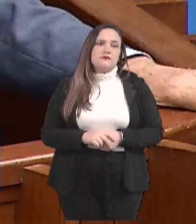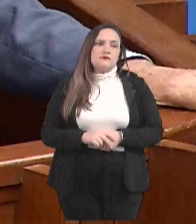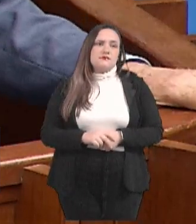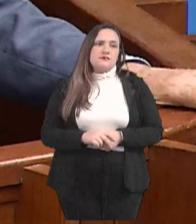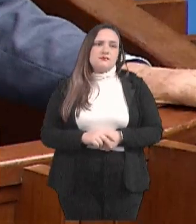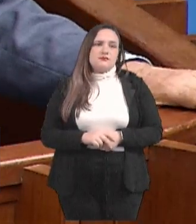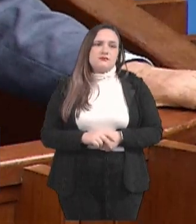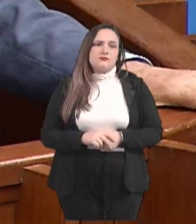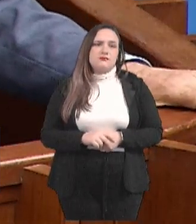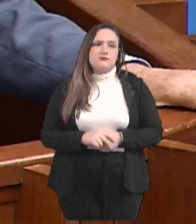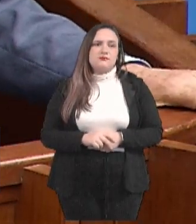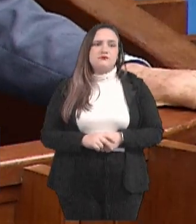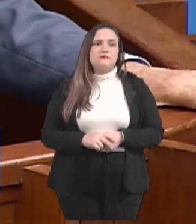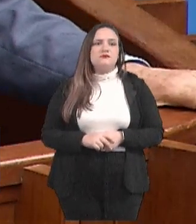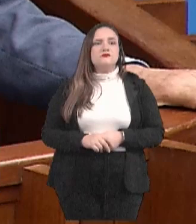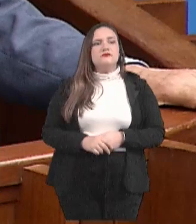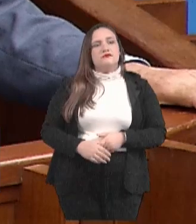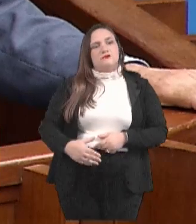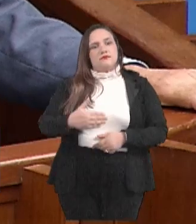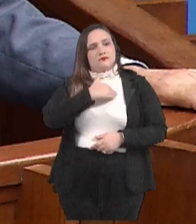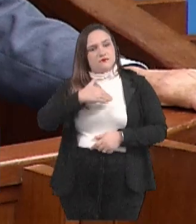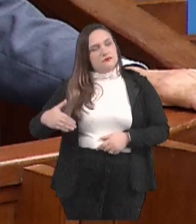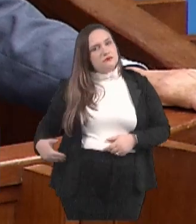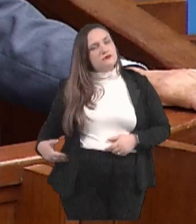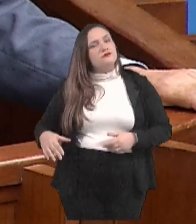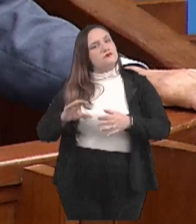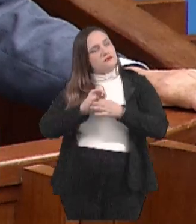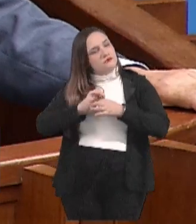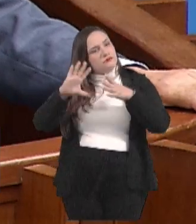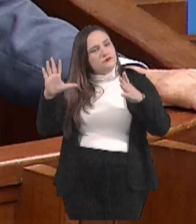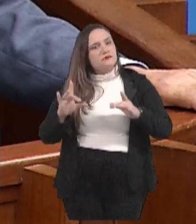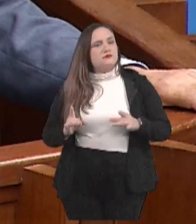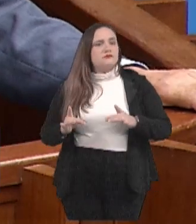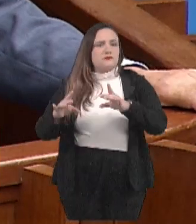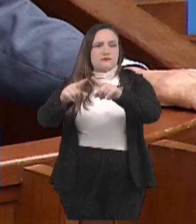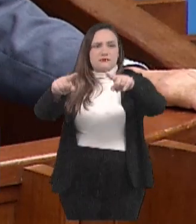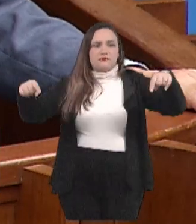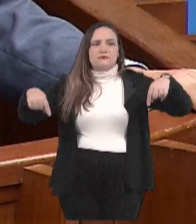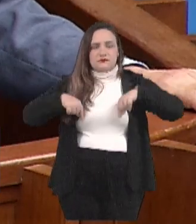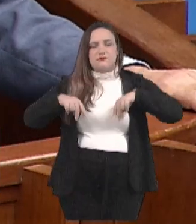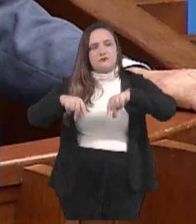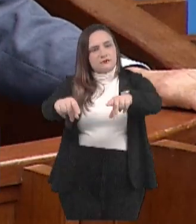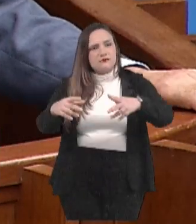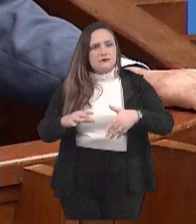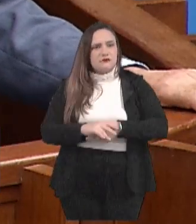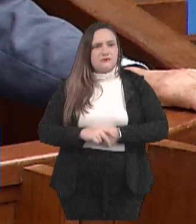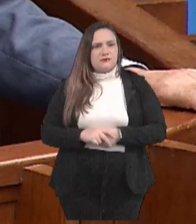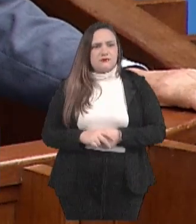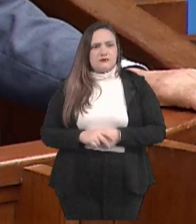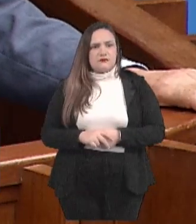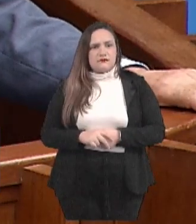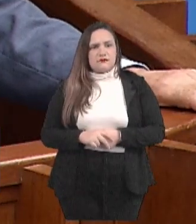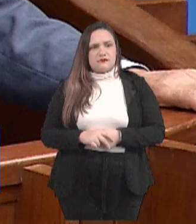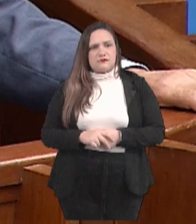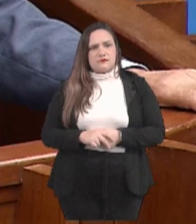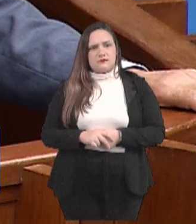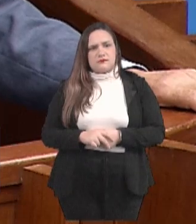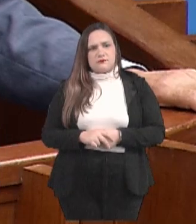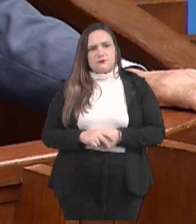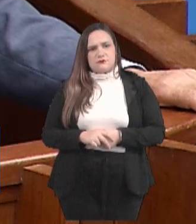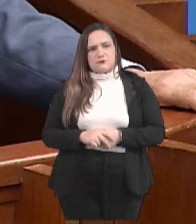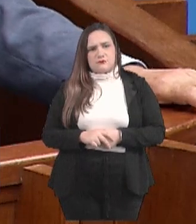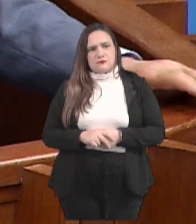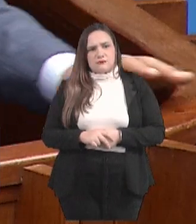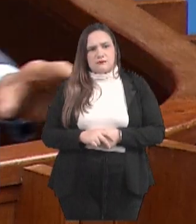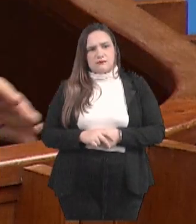pela União a vender as terras, titular as terras, trazer o progresso, o